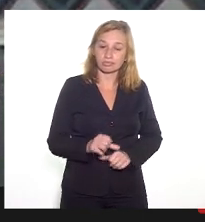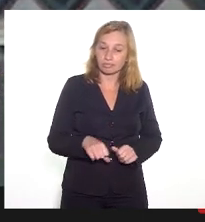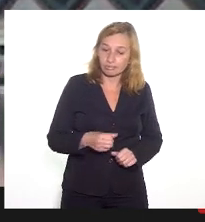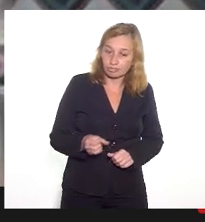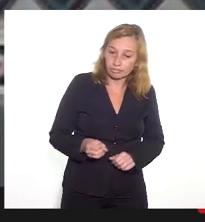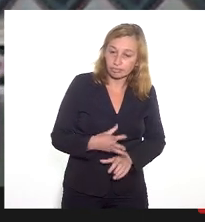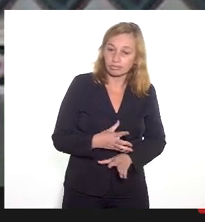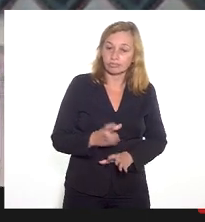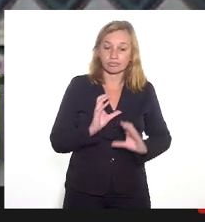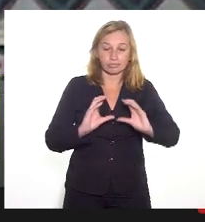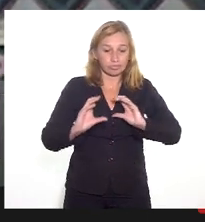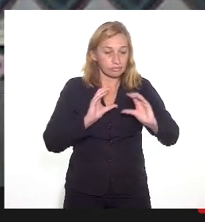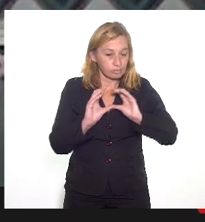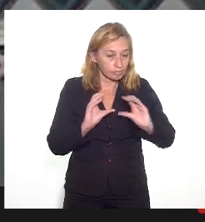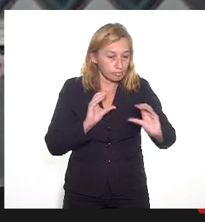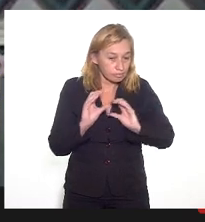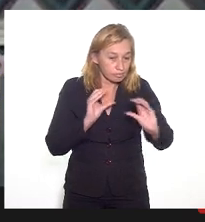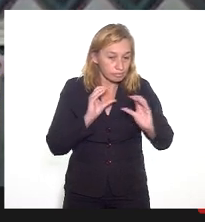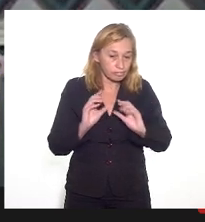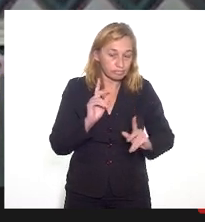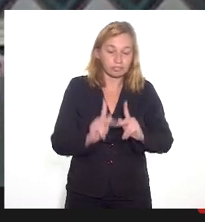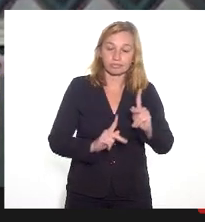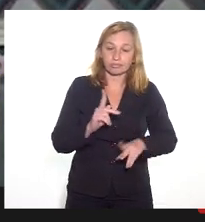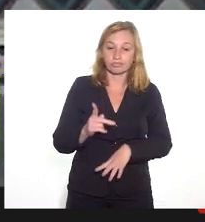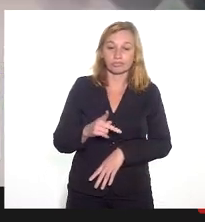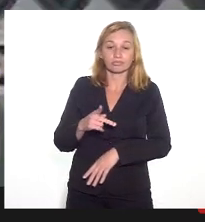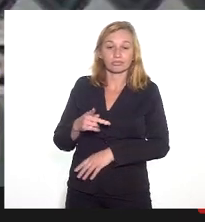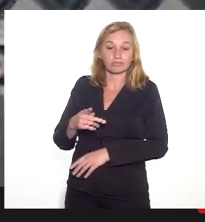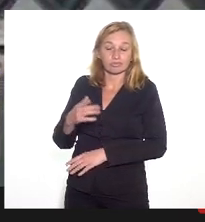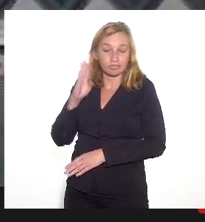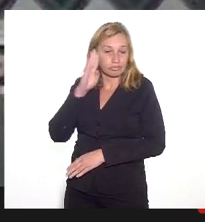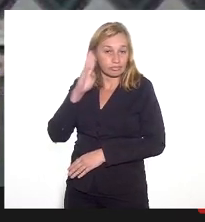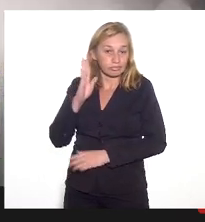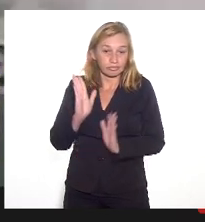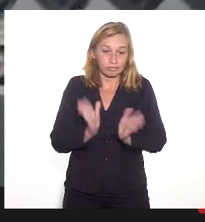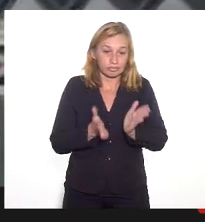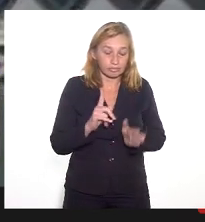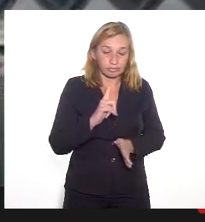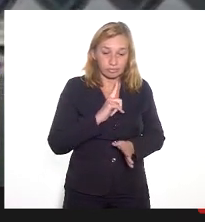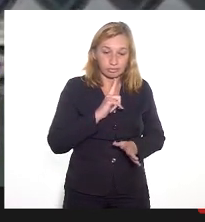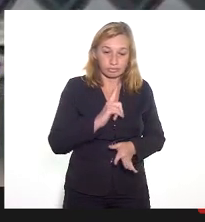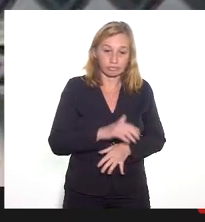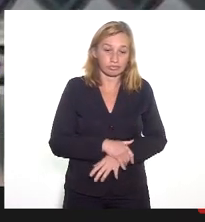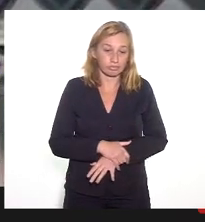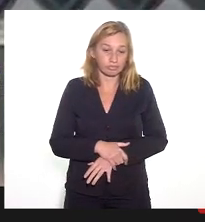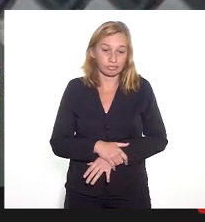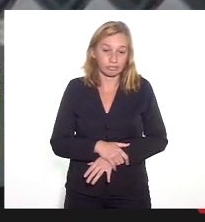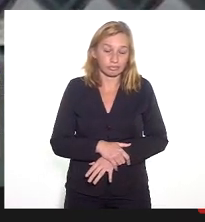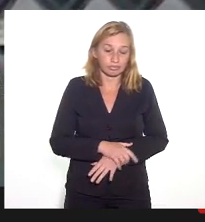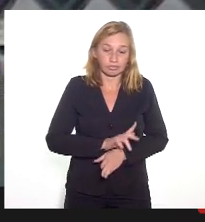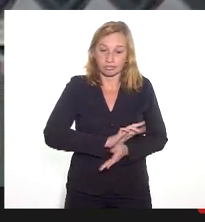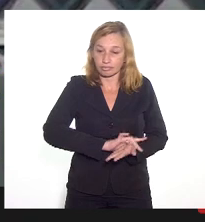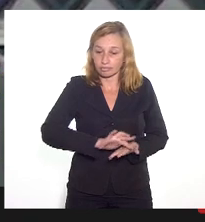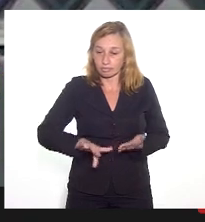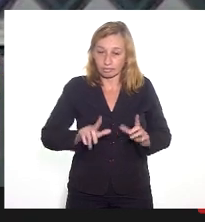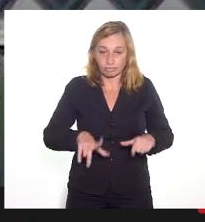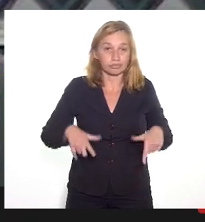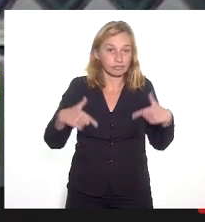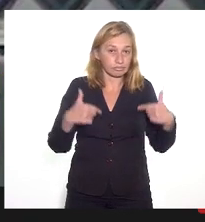os comunicadores e comunicadoras populares são fundamentais. Hoje a gente tem os mídia livristas, a gente tem uma série de